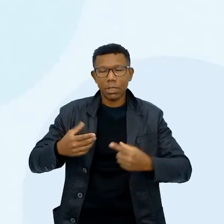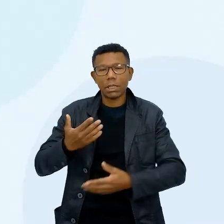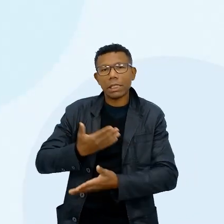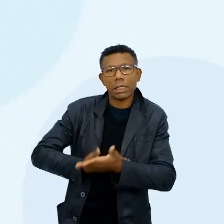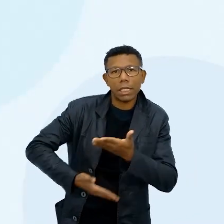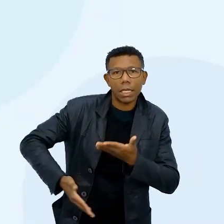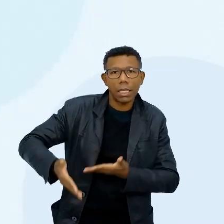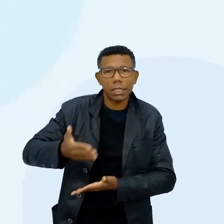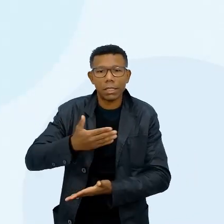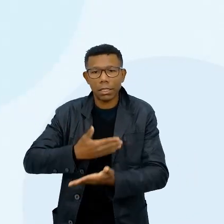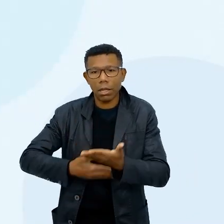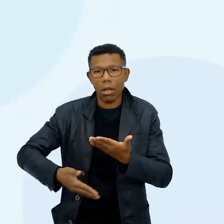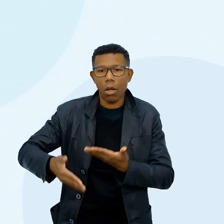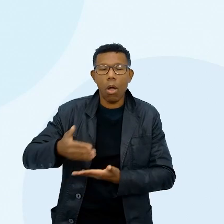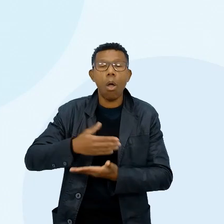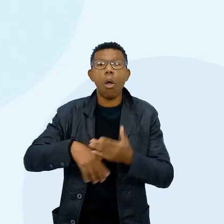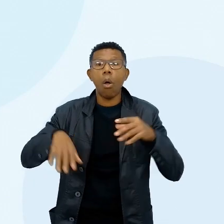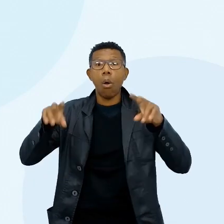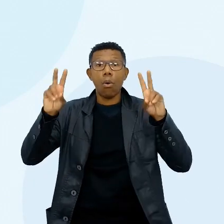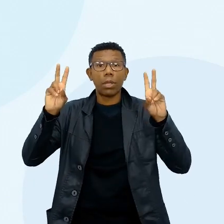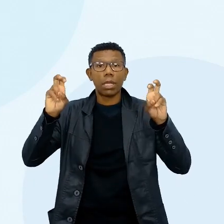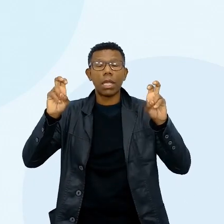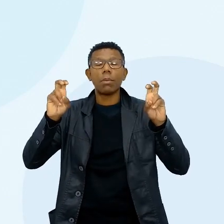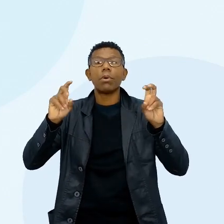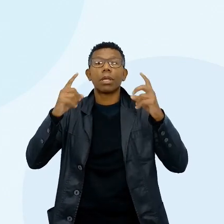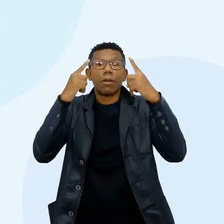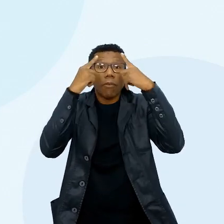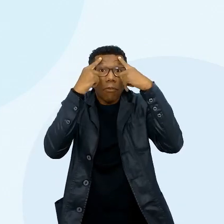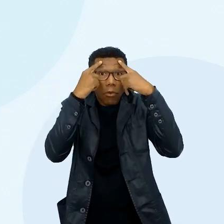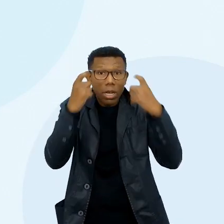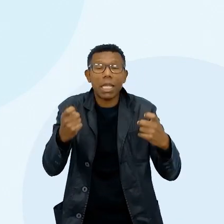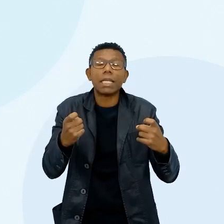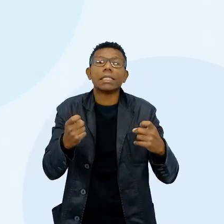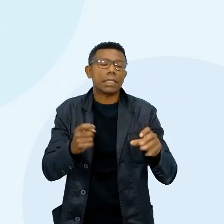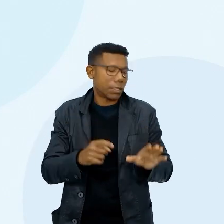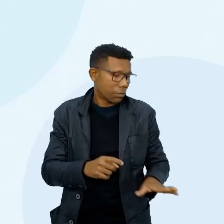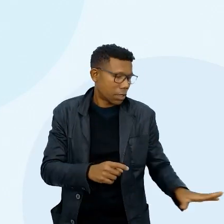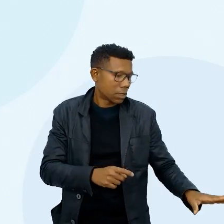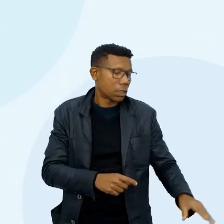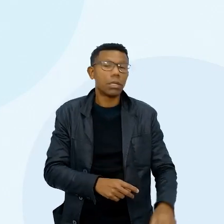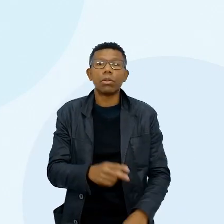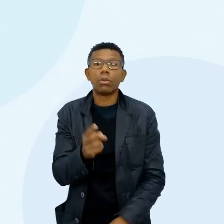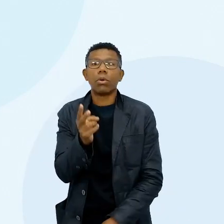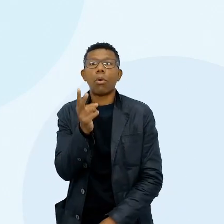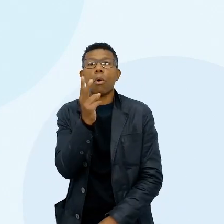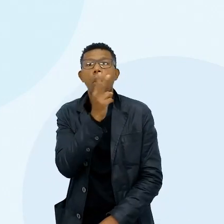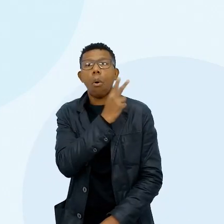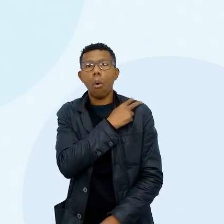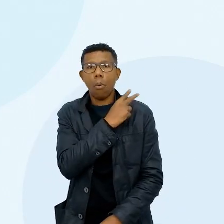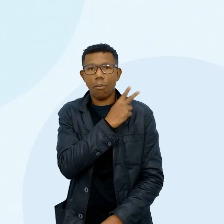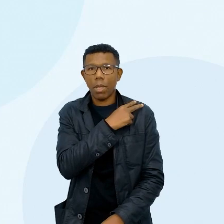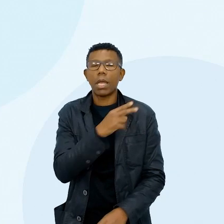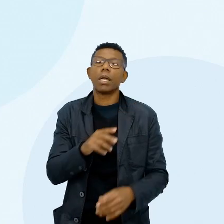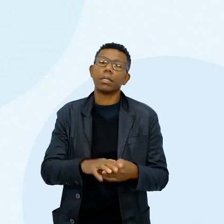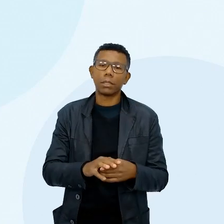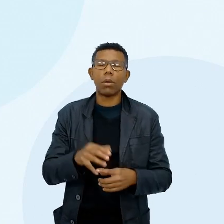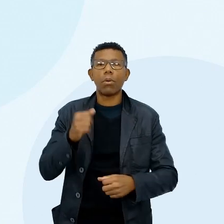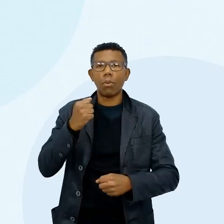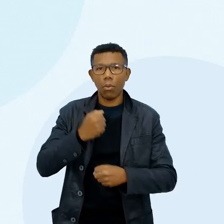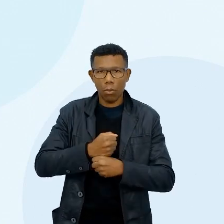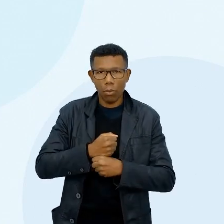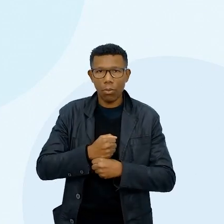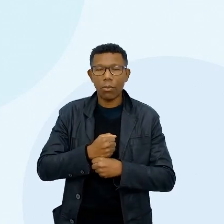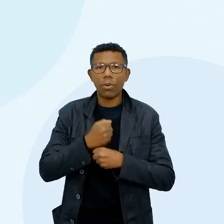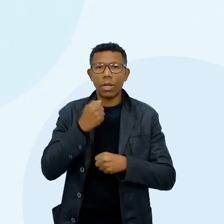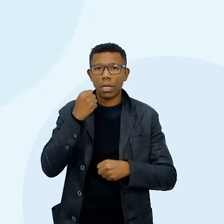que abordar o tema da violência infantil no ensino médio, né? Então eu espero que vocês participem aí no chat,